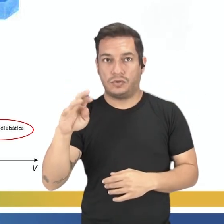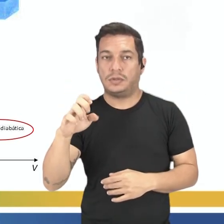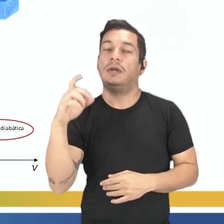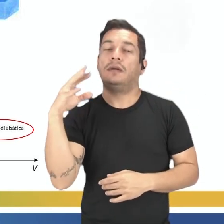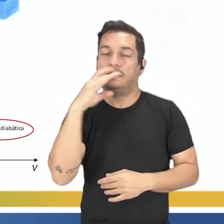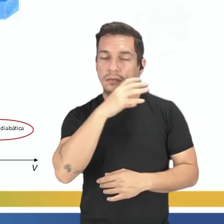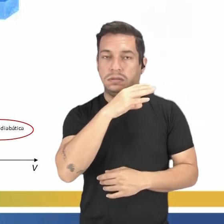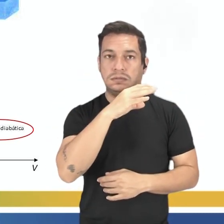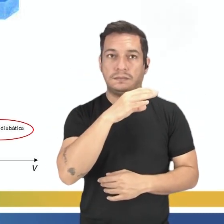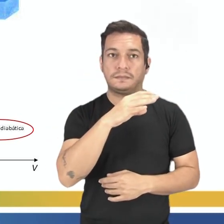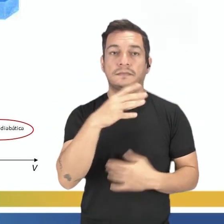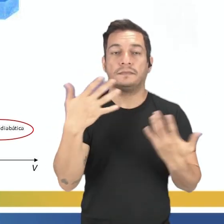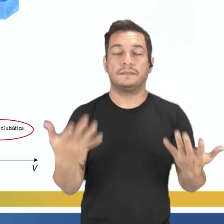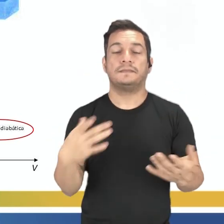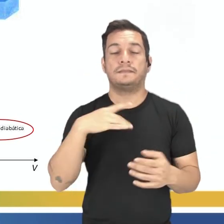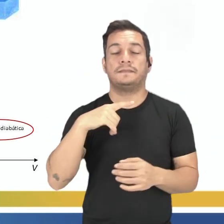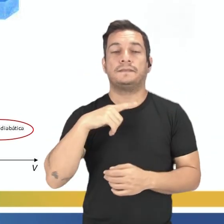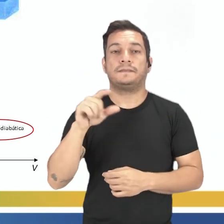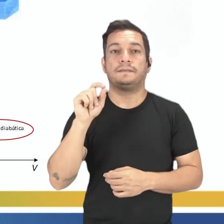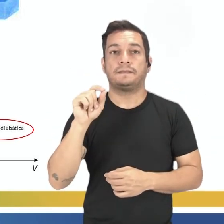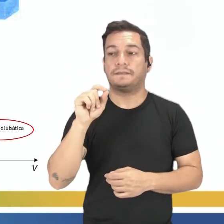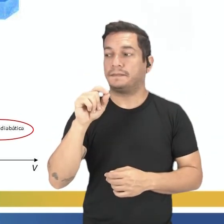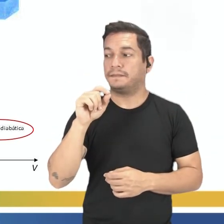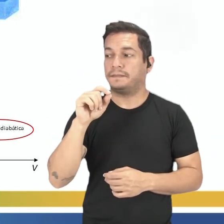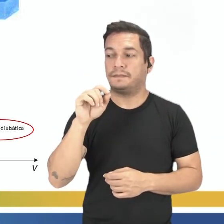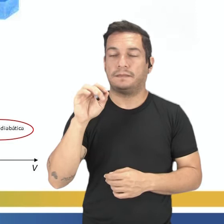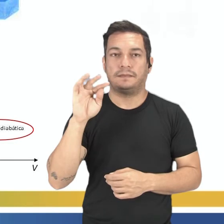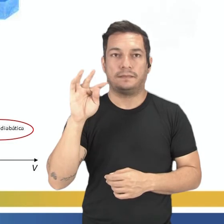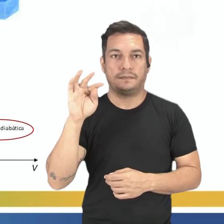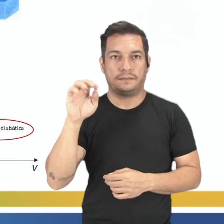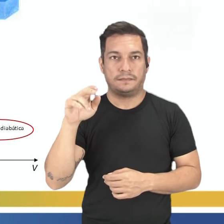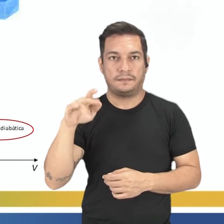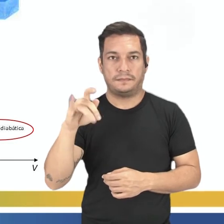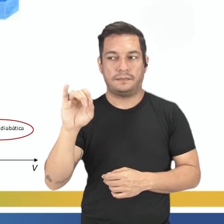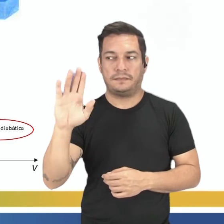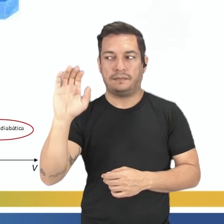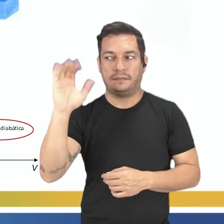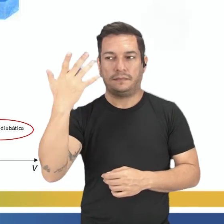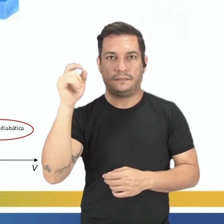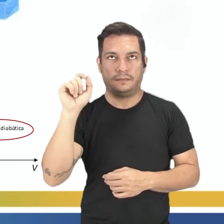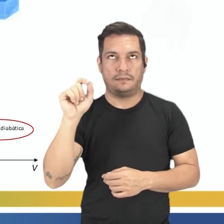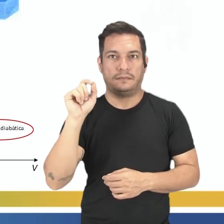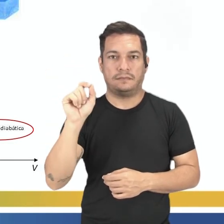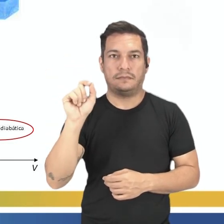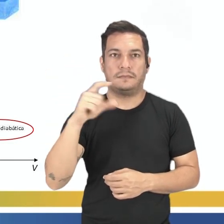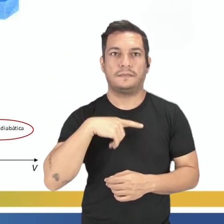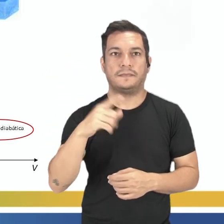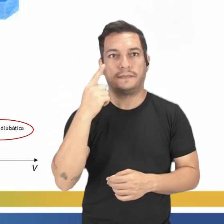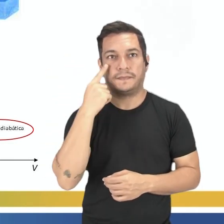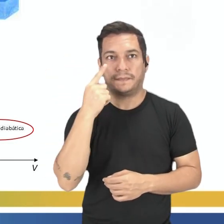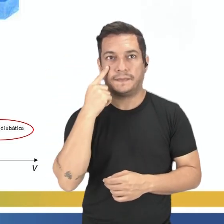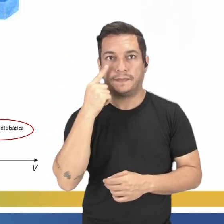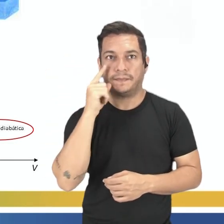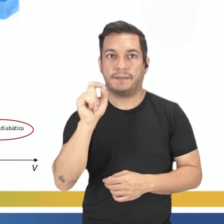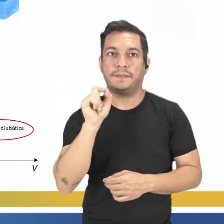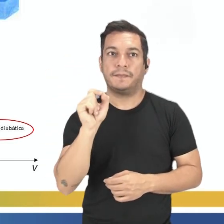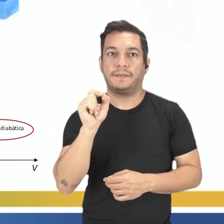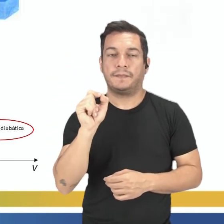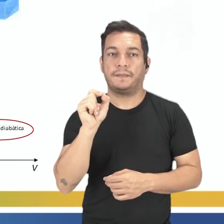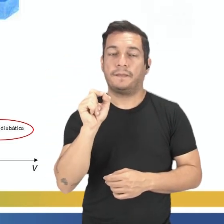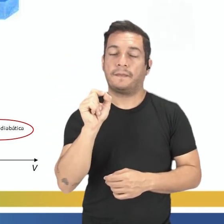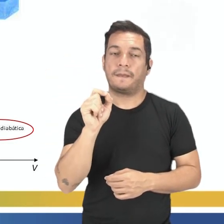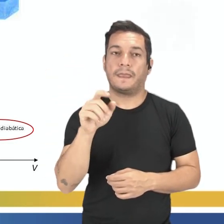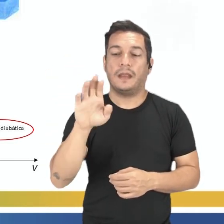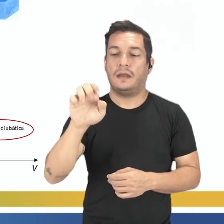quente. Nesse caso, a temperatura na escala Kelvin. E aí o que acontece? Observa que